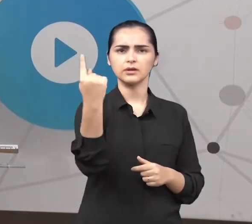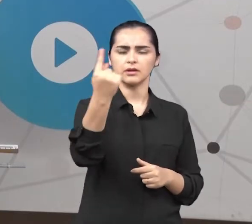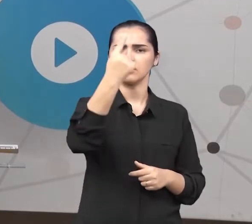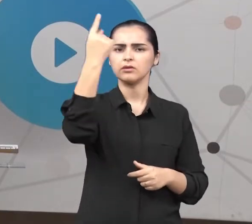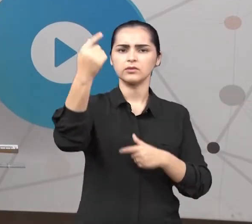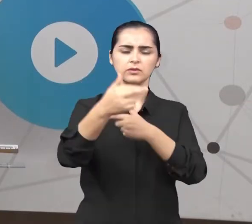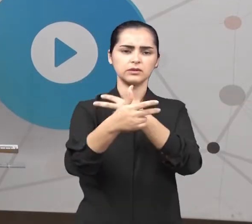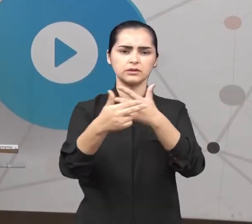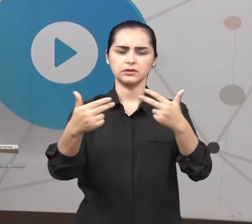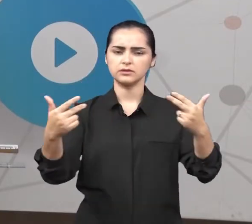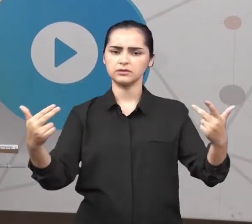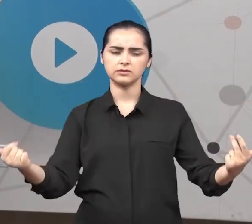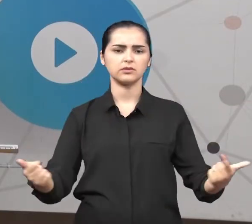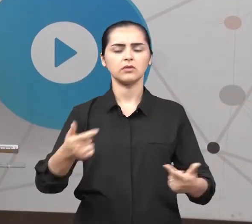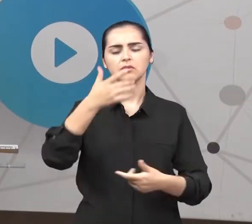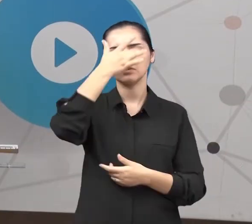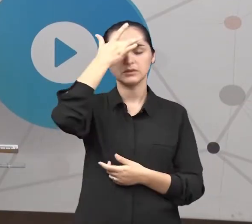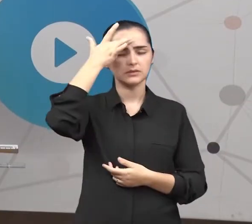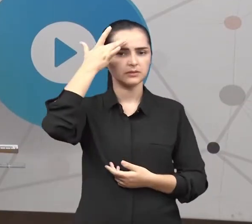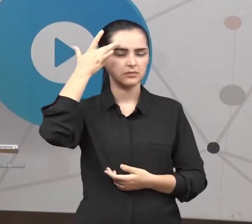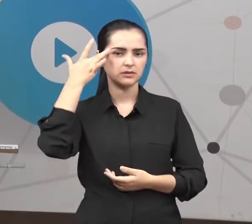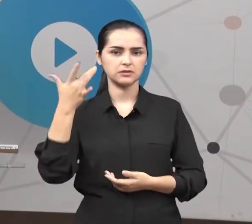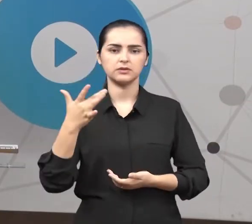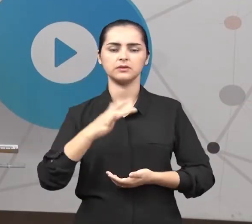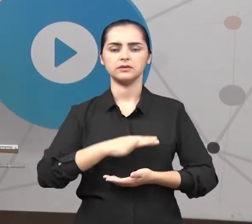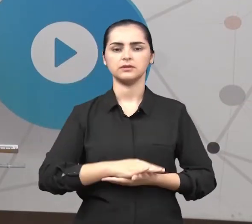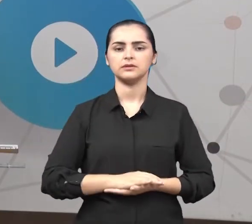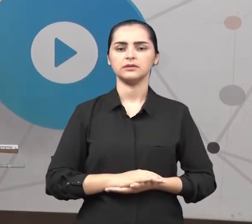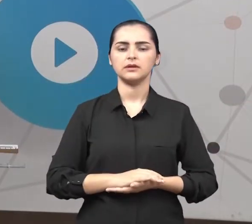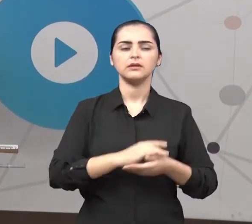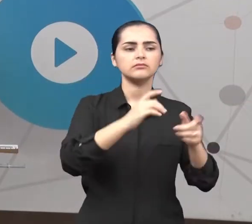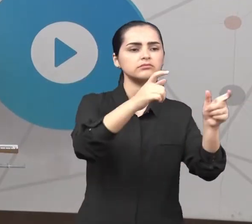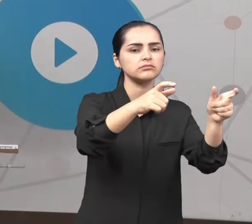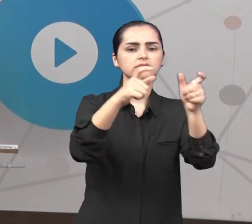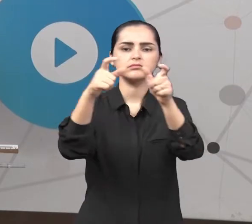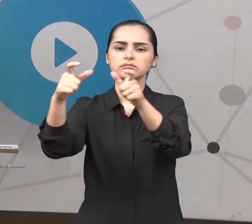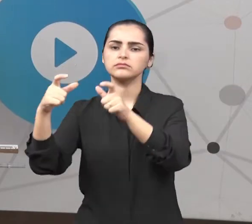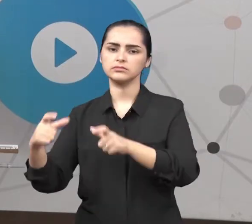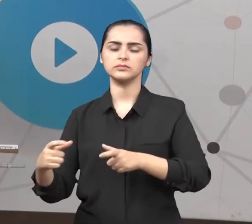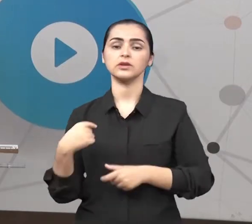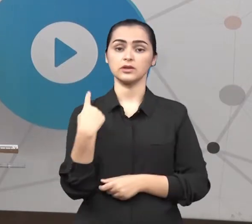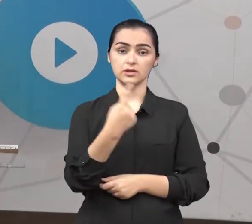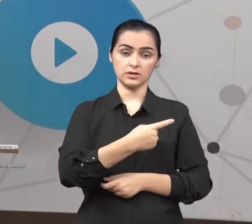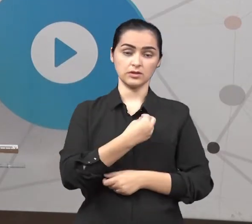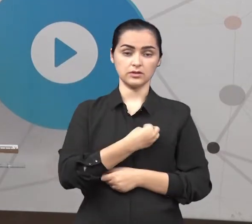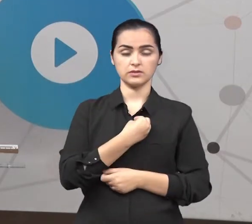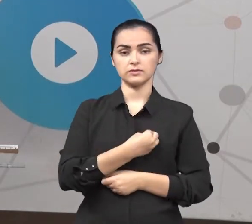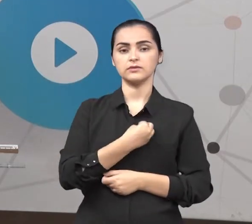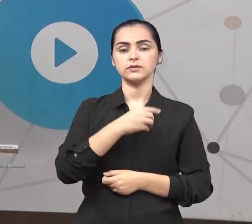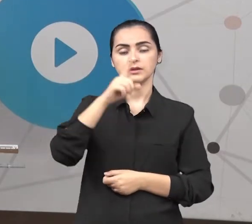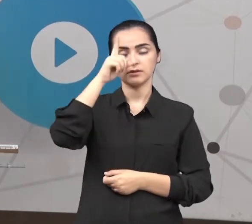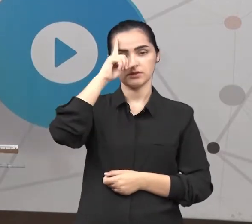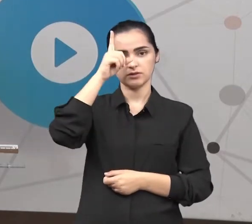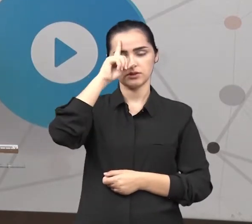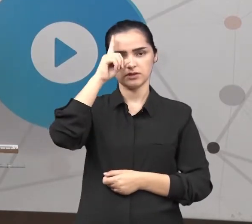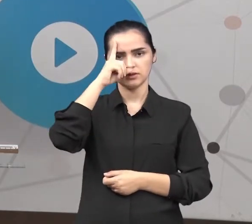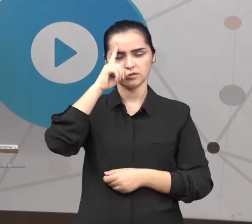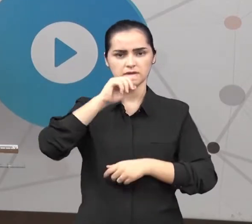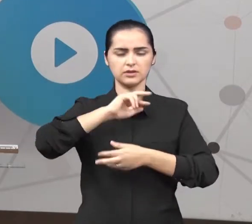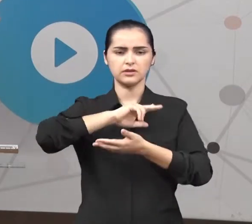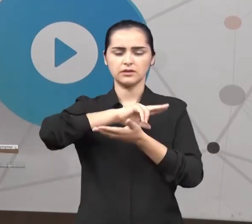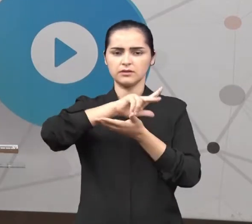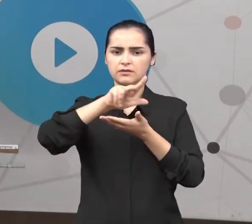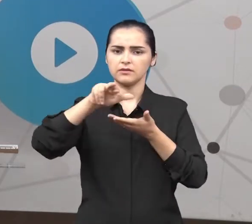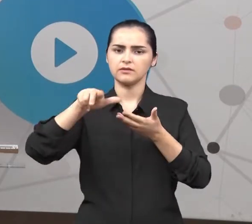objetos, coisas, pessoas, lugares no nosso dia a dia, entre